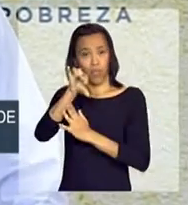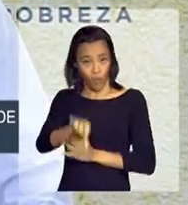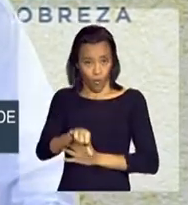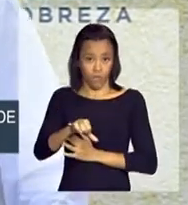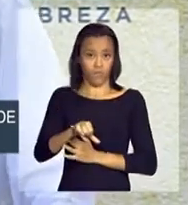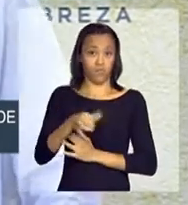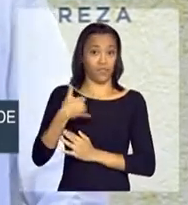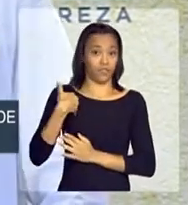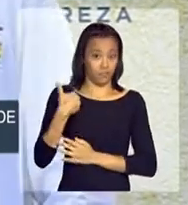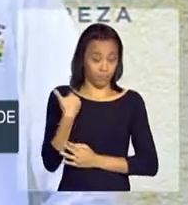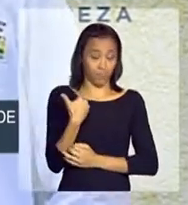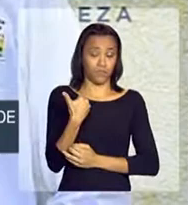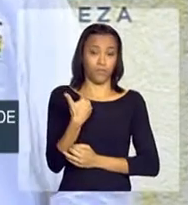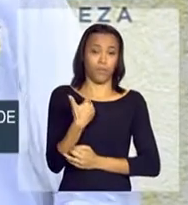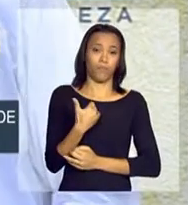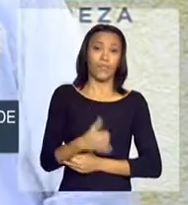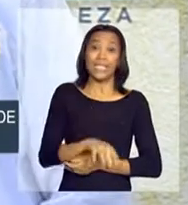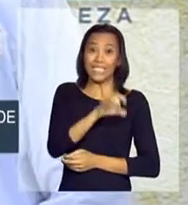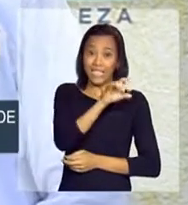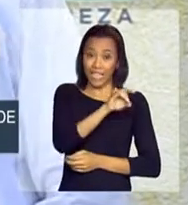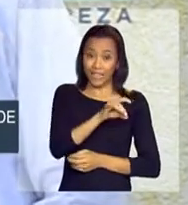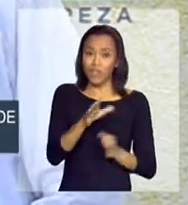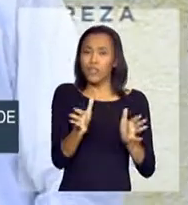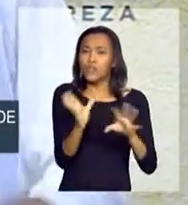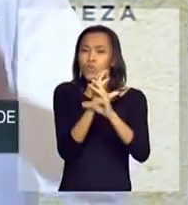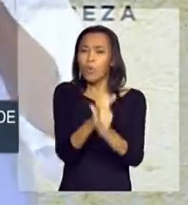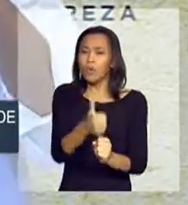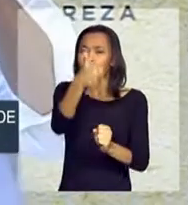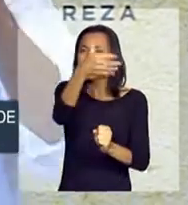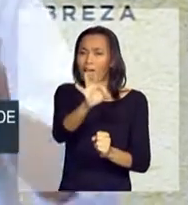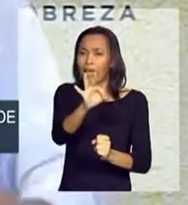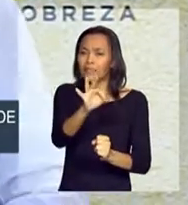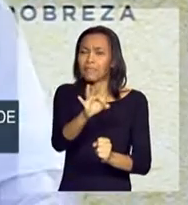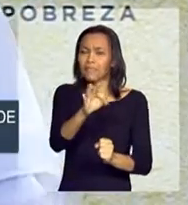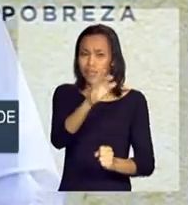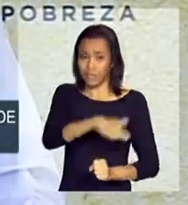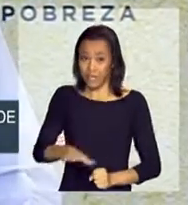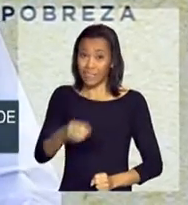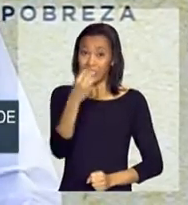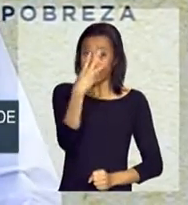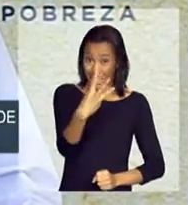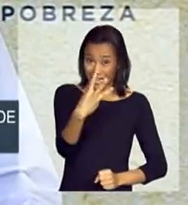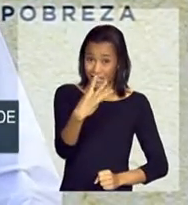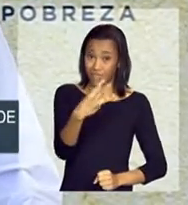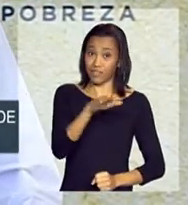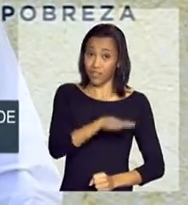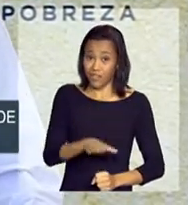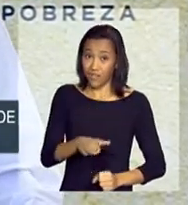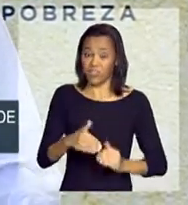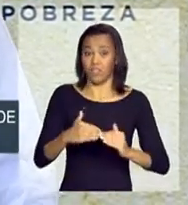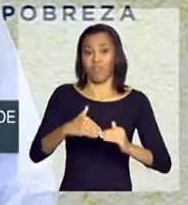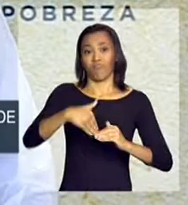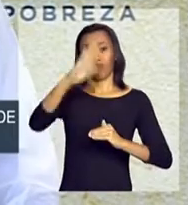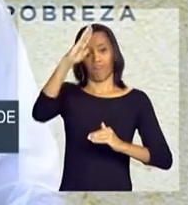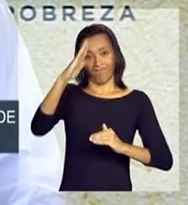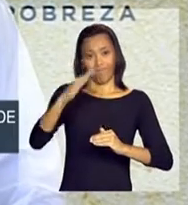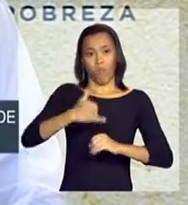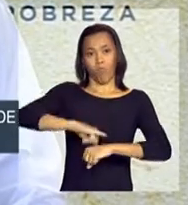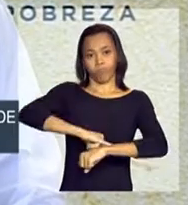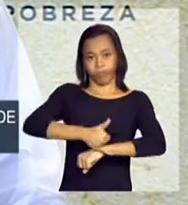de cada dez crianças três estão acima do peso o e